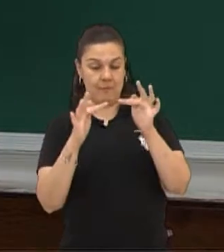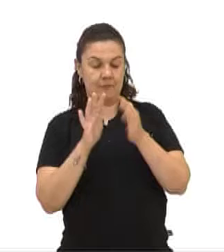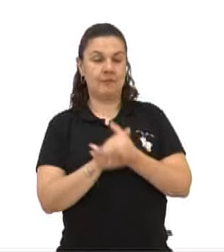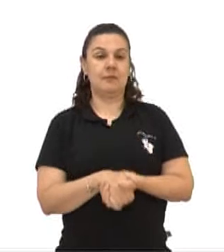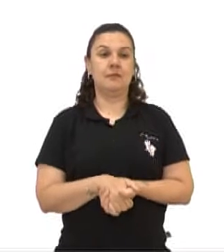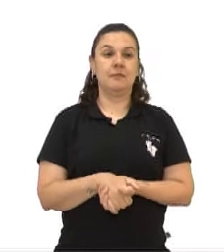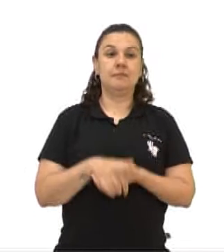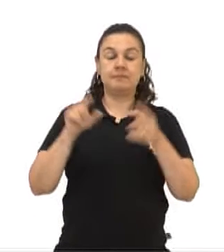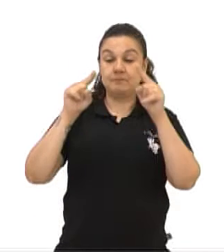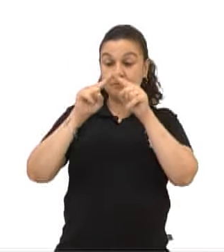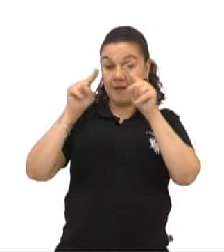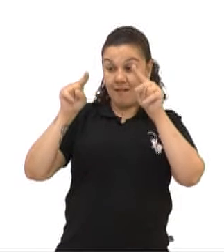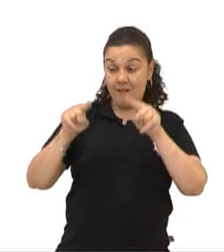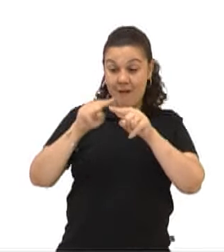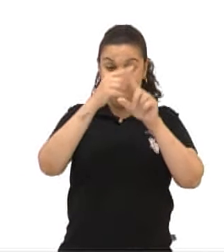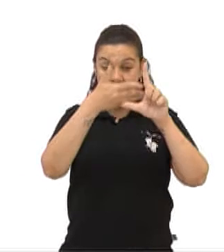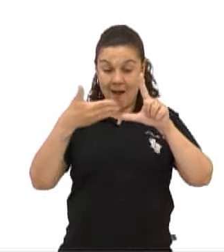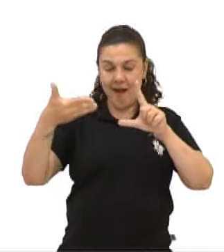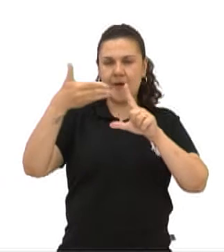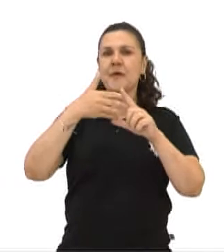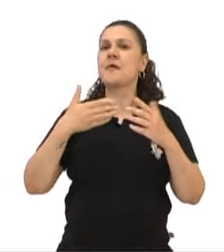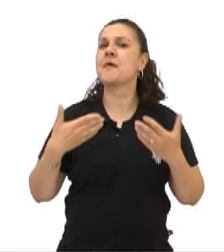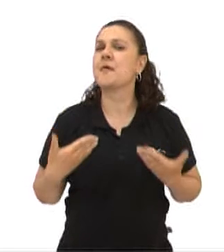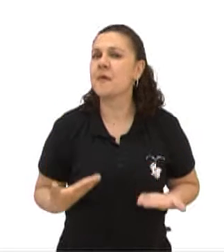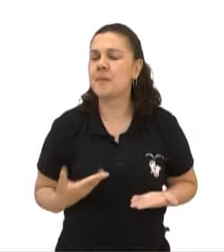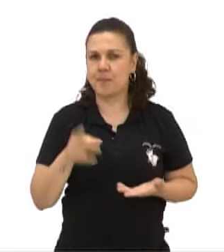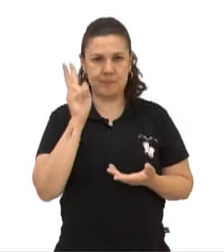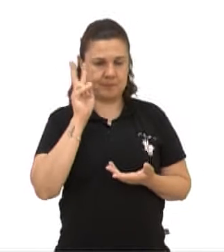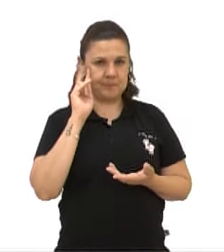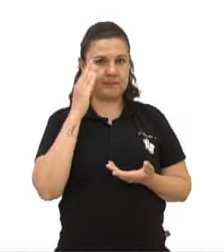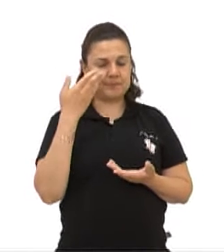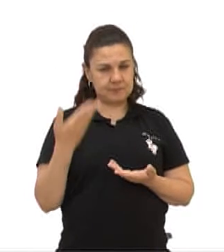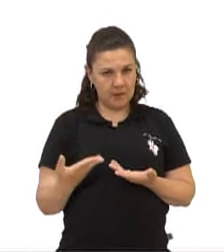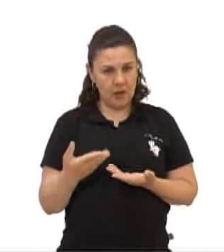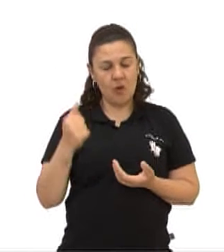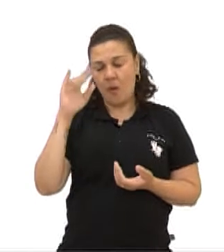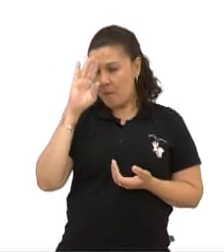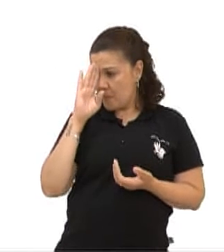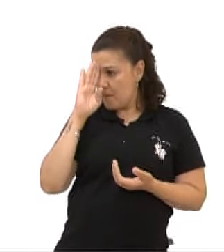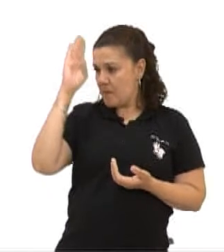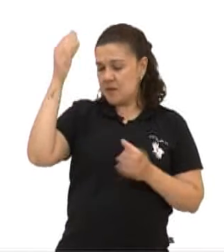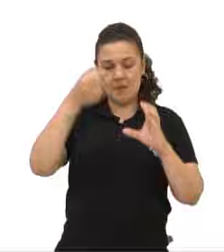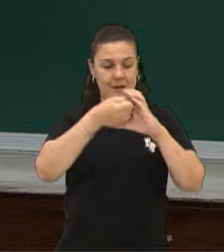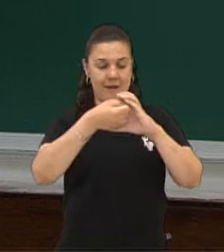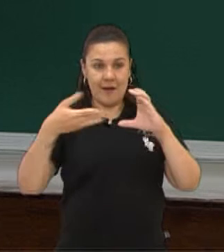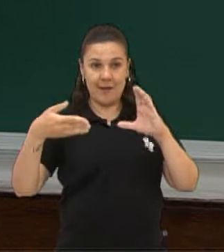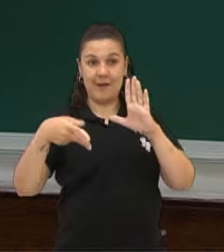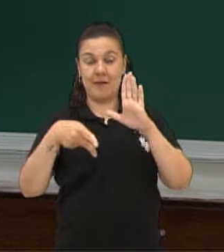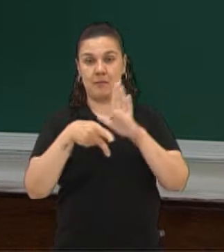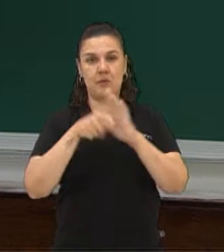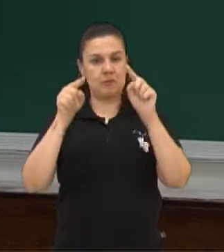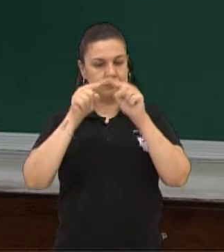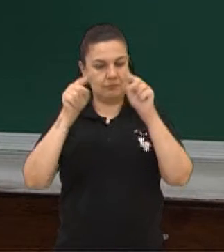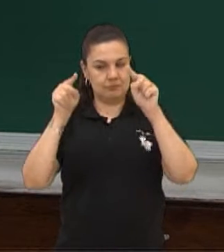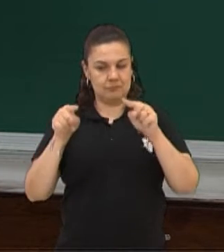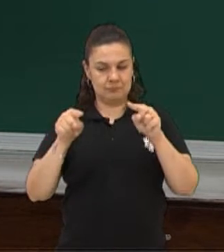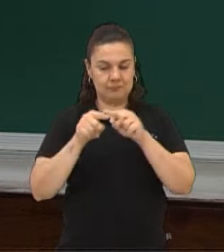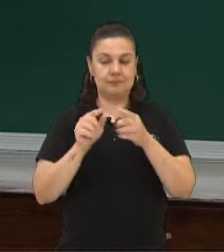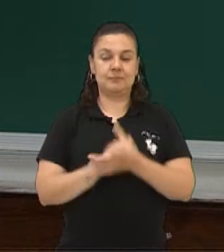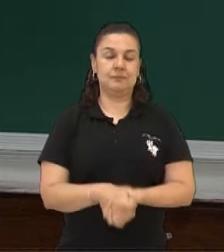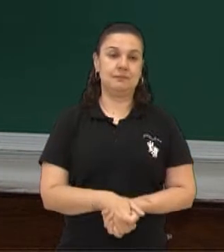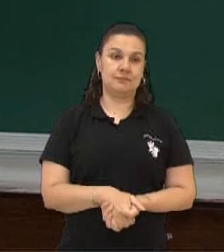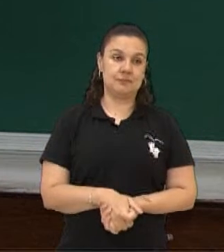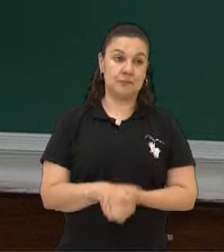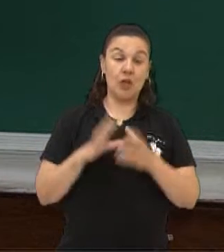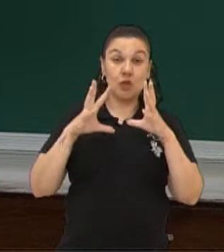né? A área do quadrado. Vocês lembram lá? Qual é a principal característica do quadrado?